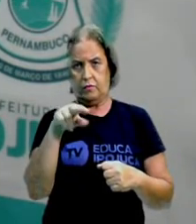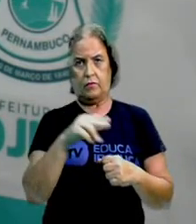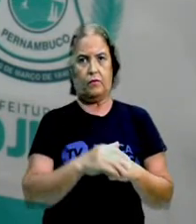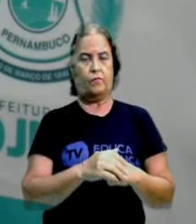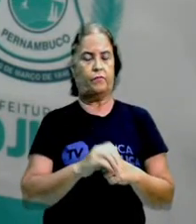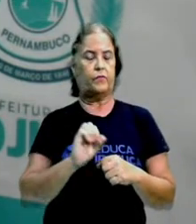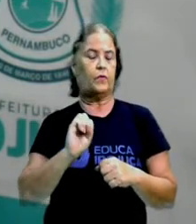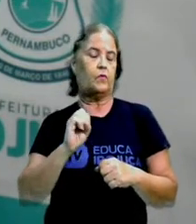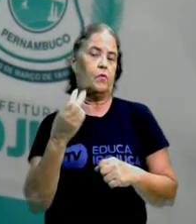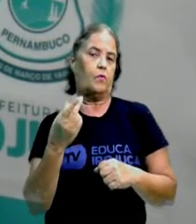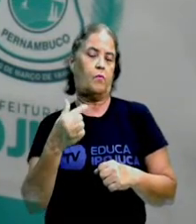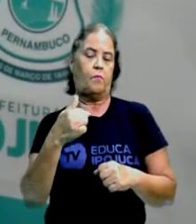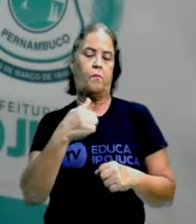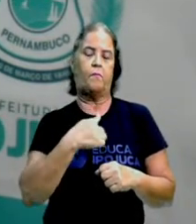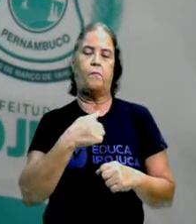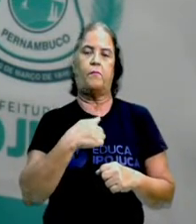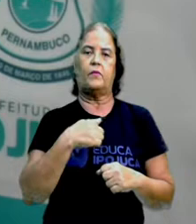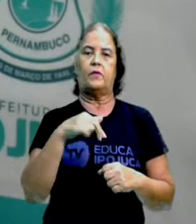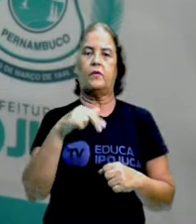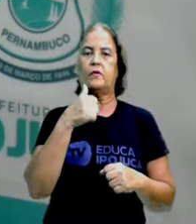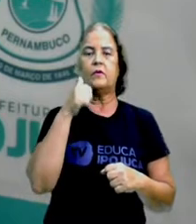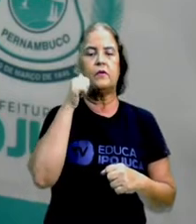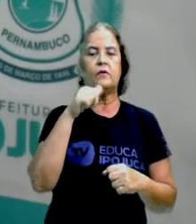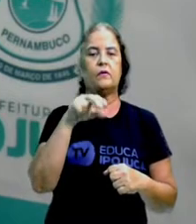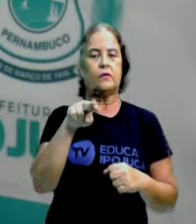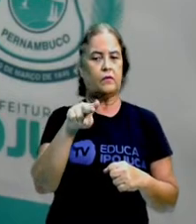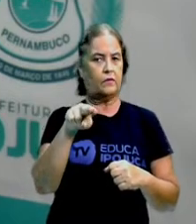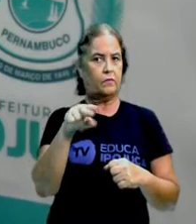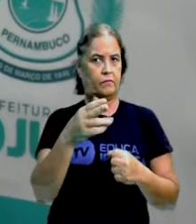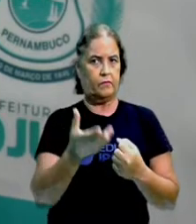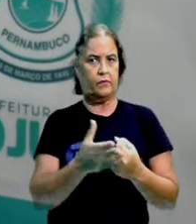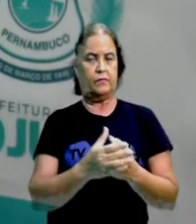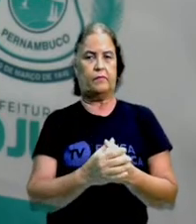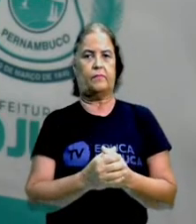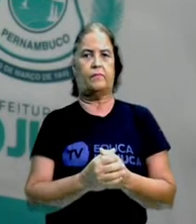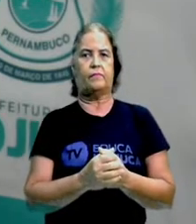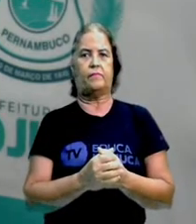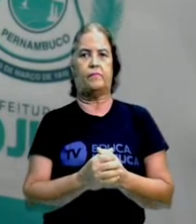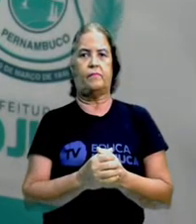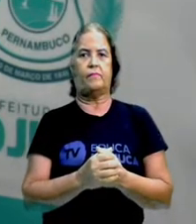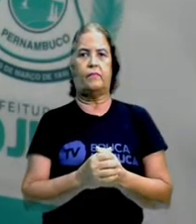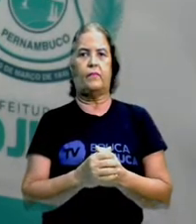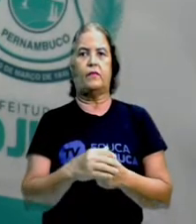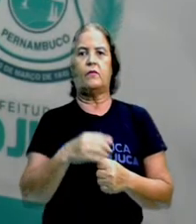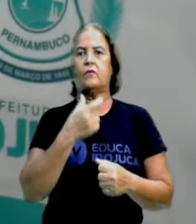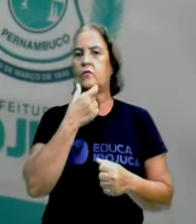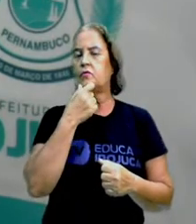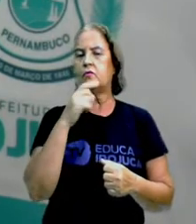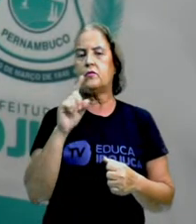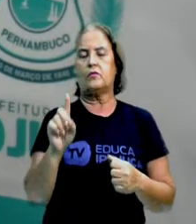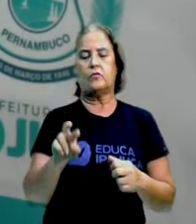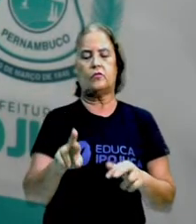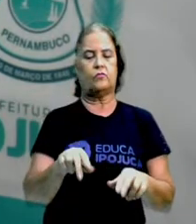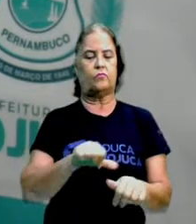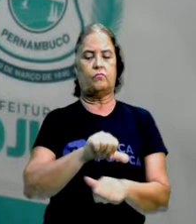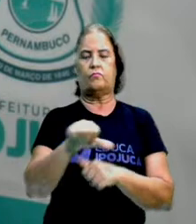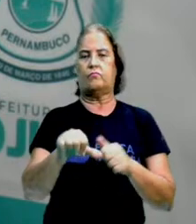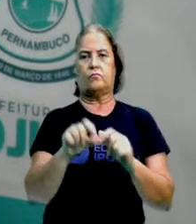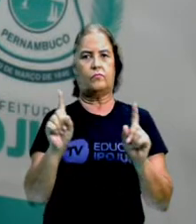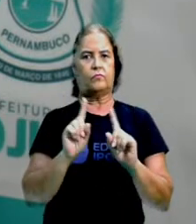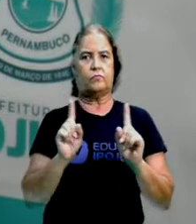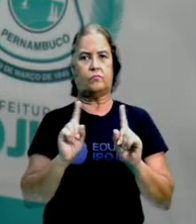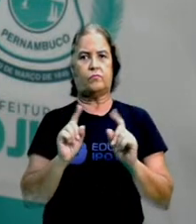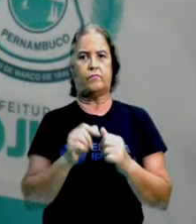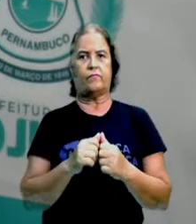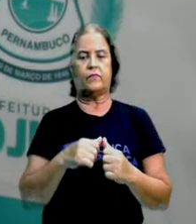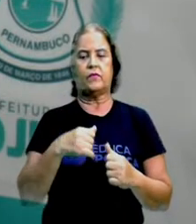vai variar de acordo com o gênero. Em inglês, não. É my sister, my brother, ok? Se eu tenho um